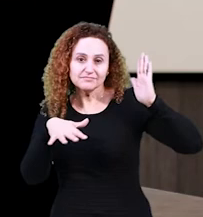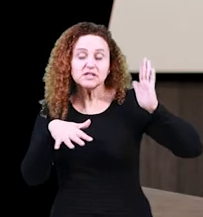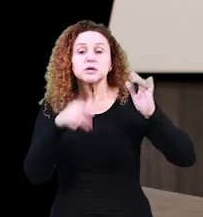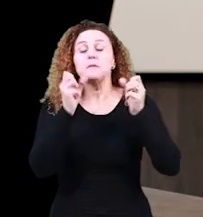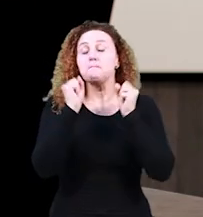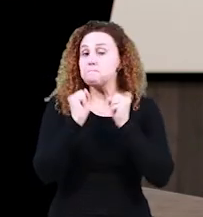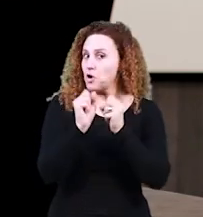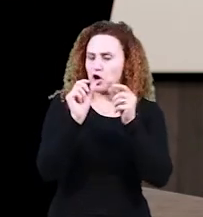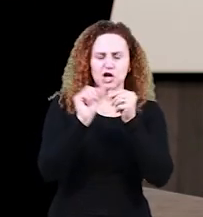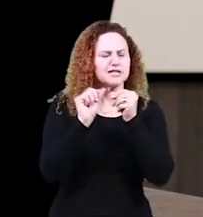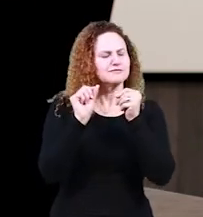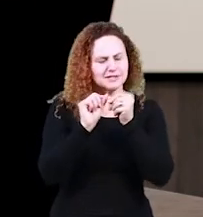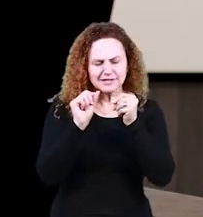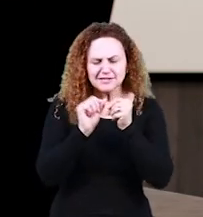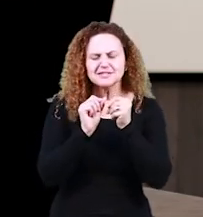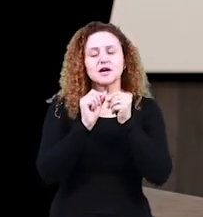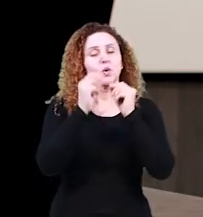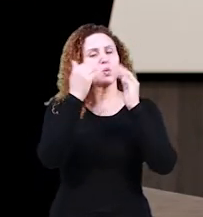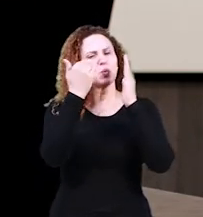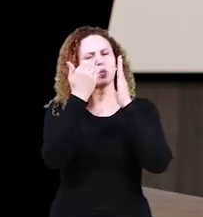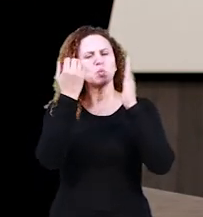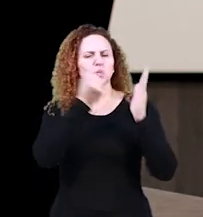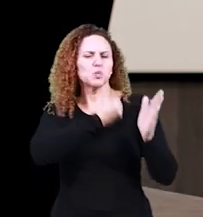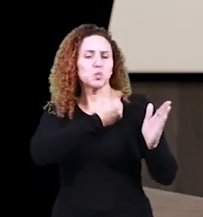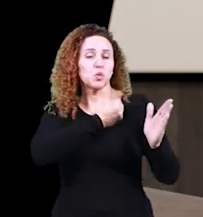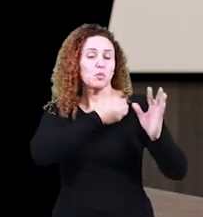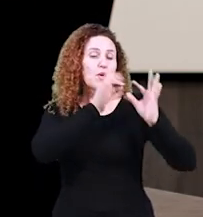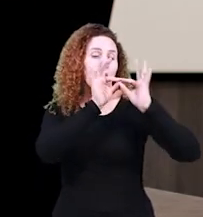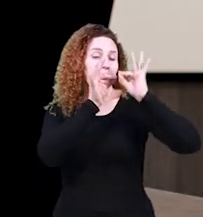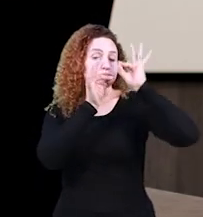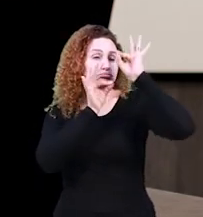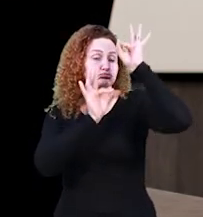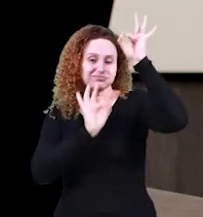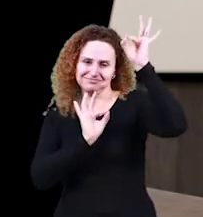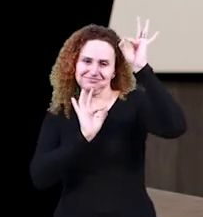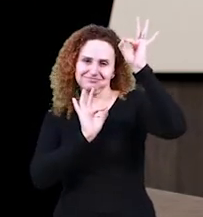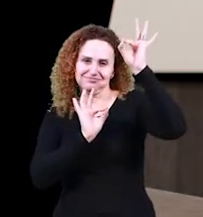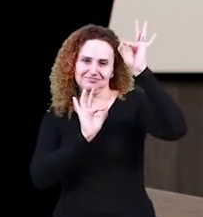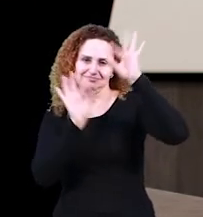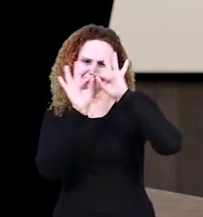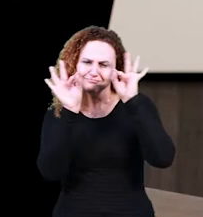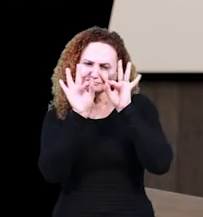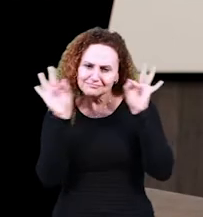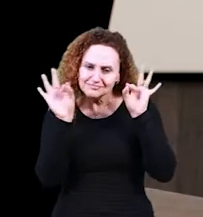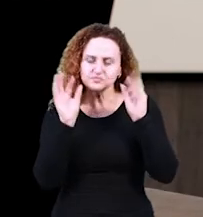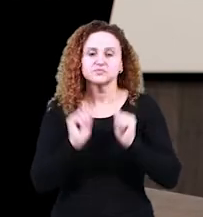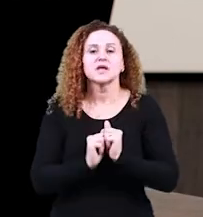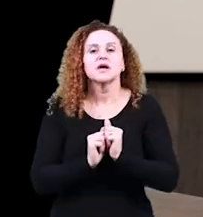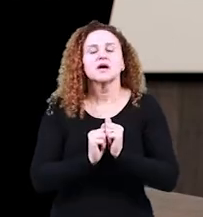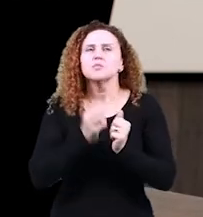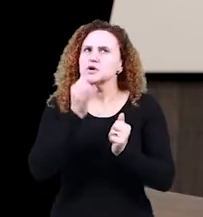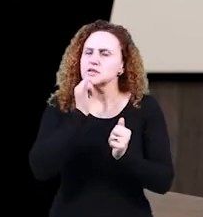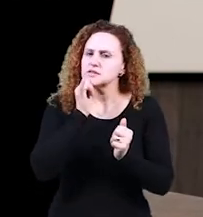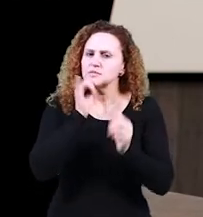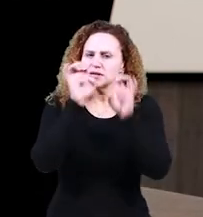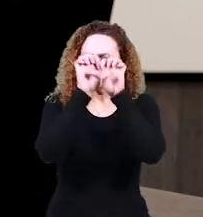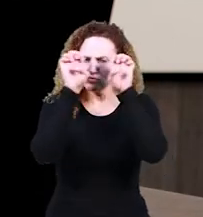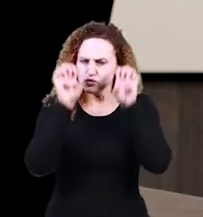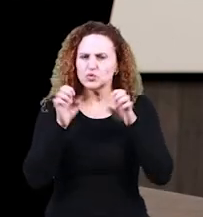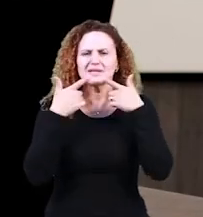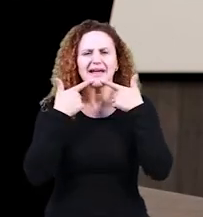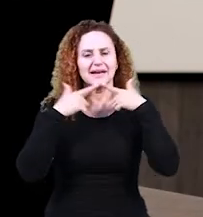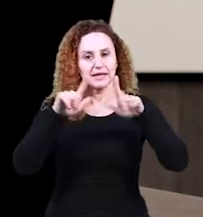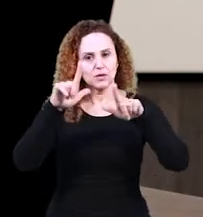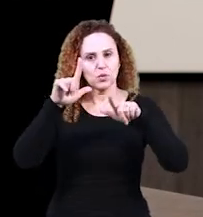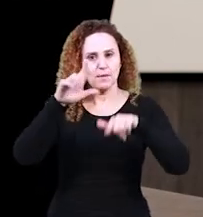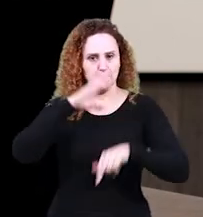pode gerar um número infinito de sentenças um exemplo a estrutura na língua portuguesa tá frases da língua